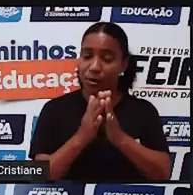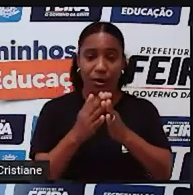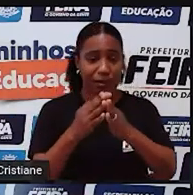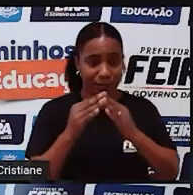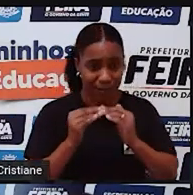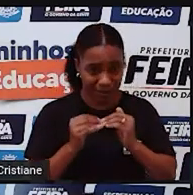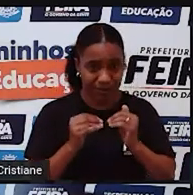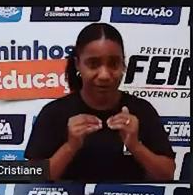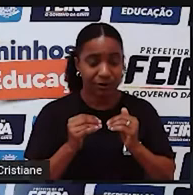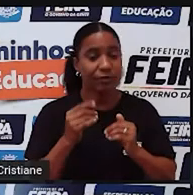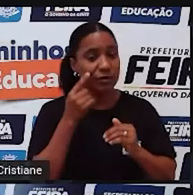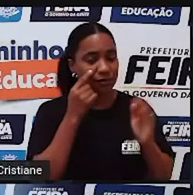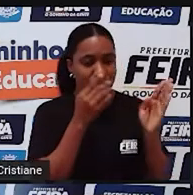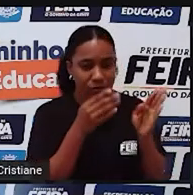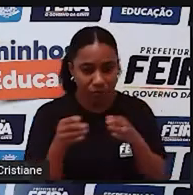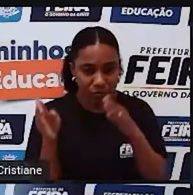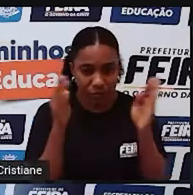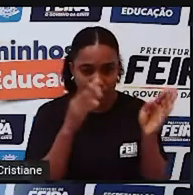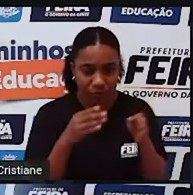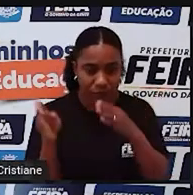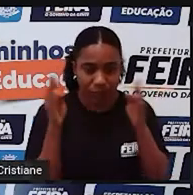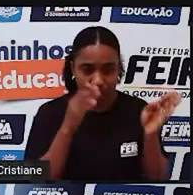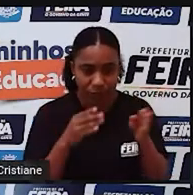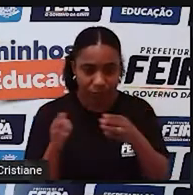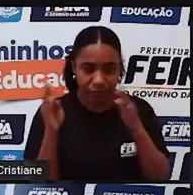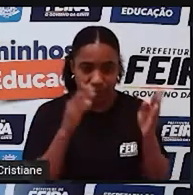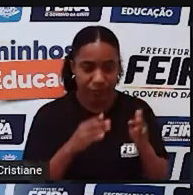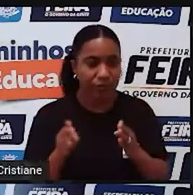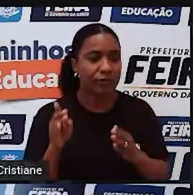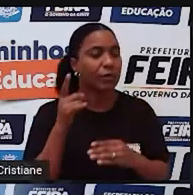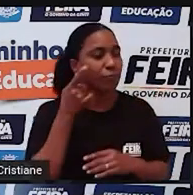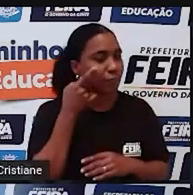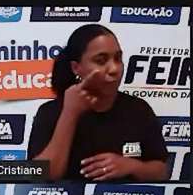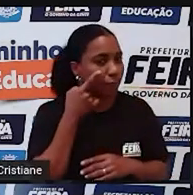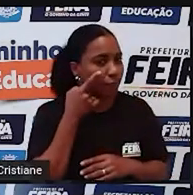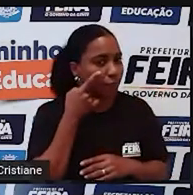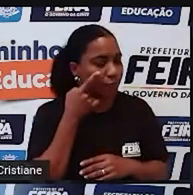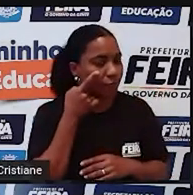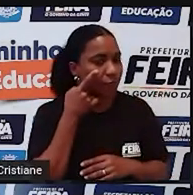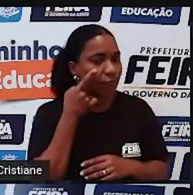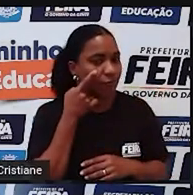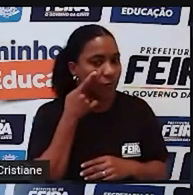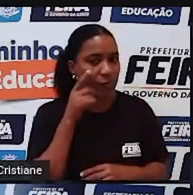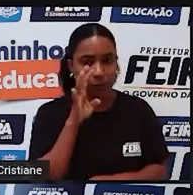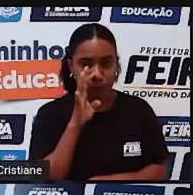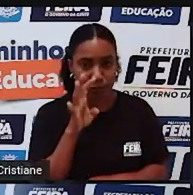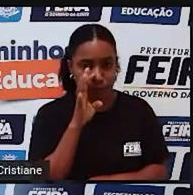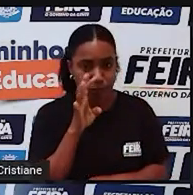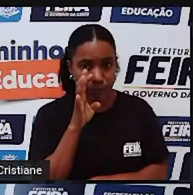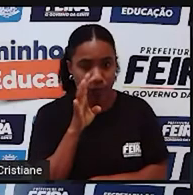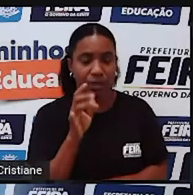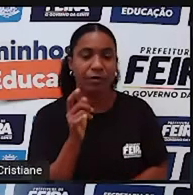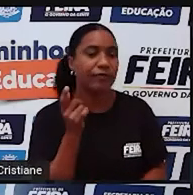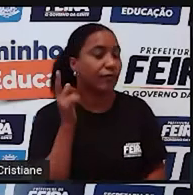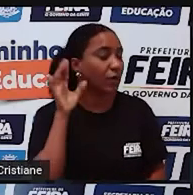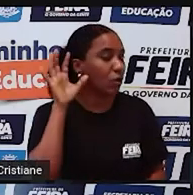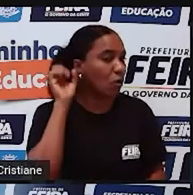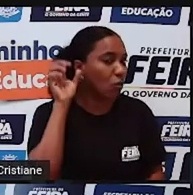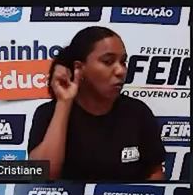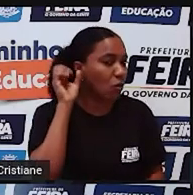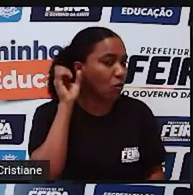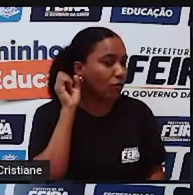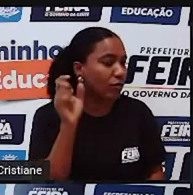que vocês forem assistindo ao vídeo, vocês observem e prestem atenção à pronúncia